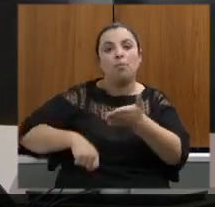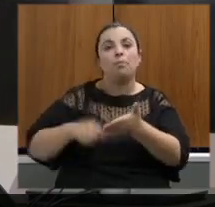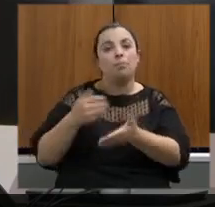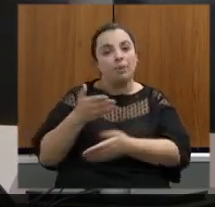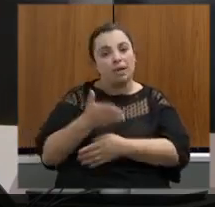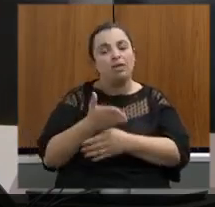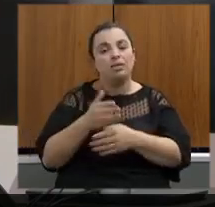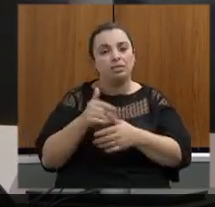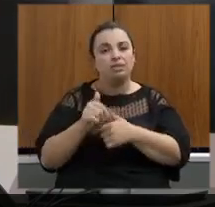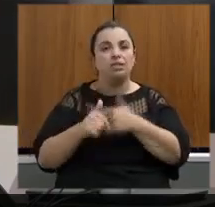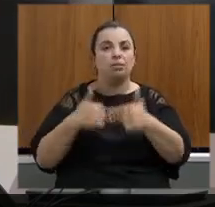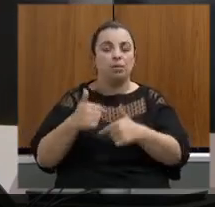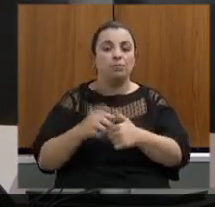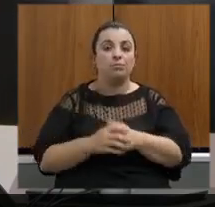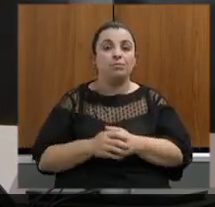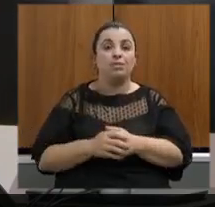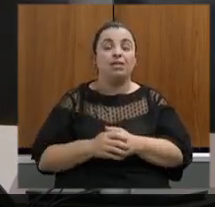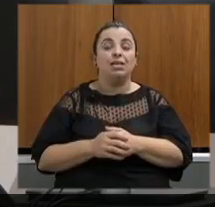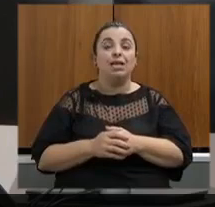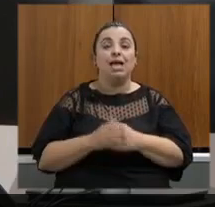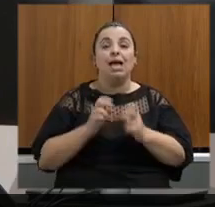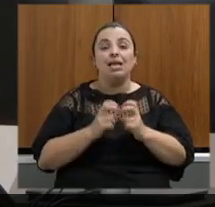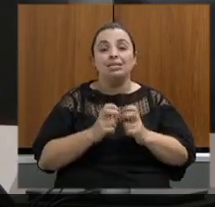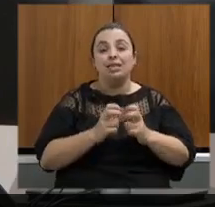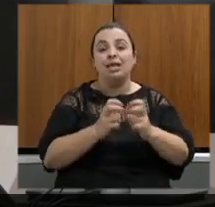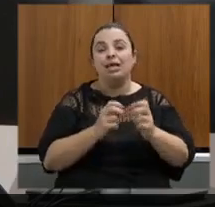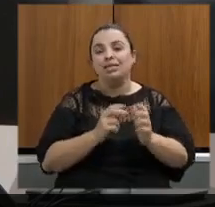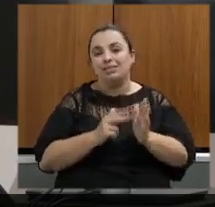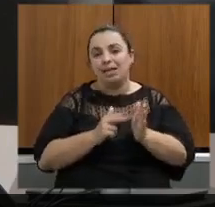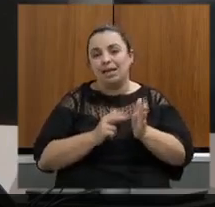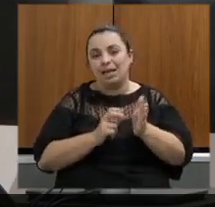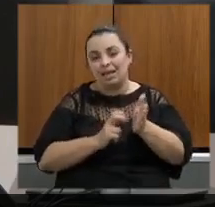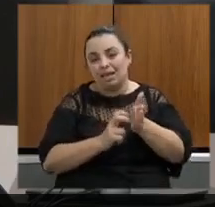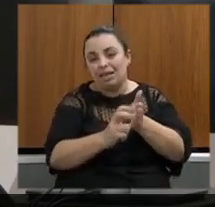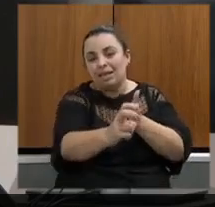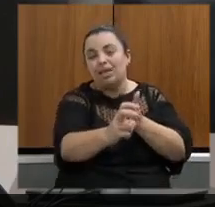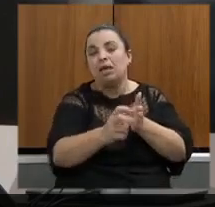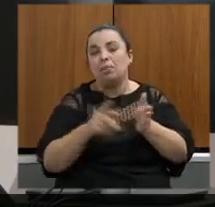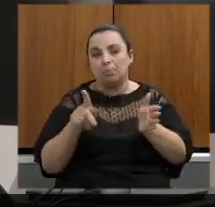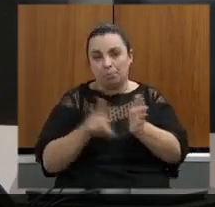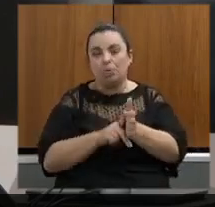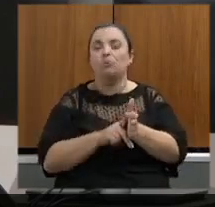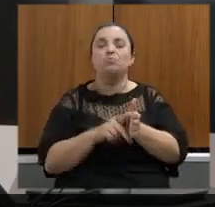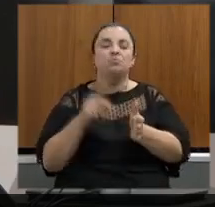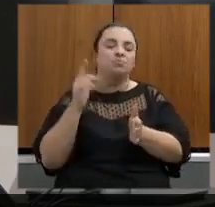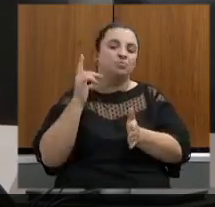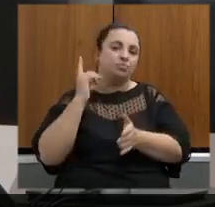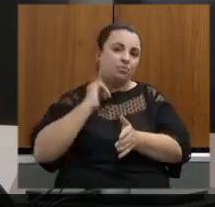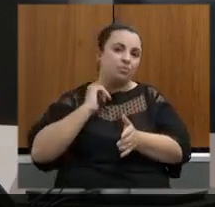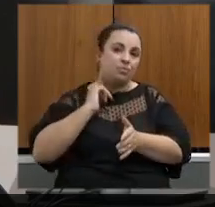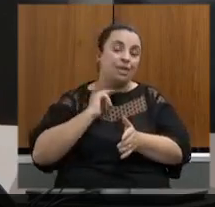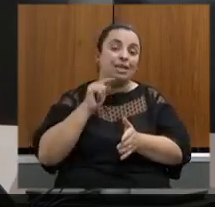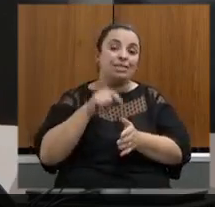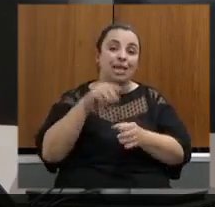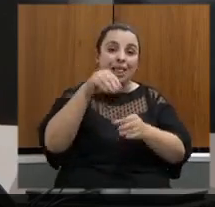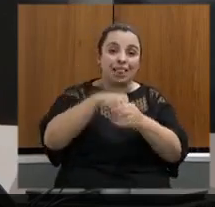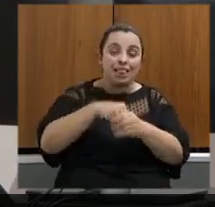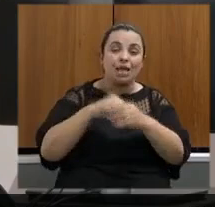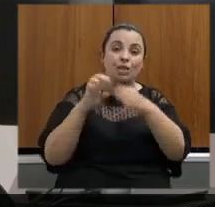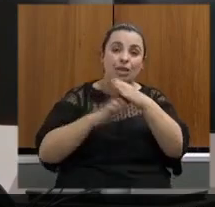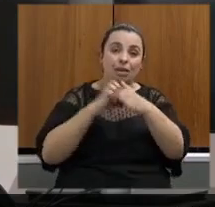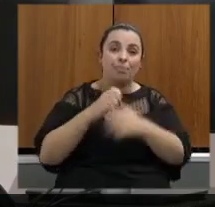importante na linha mineira a linha mineira passa dentro da pif paf a principal Aff ela exporta